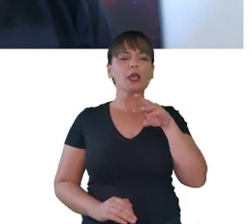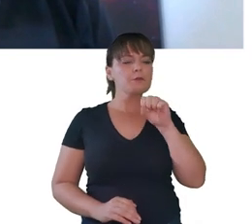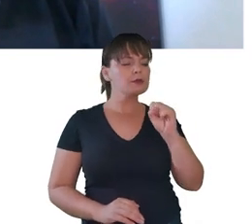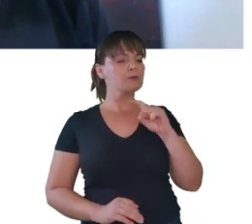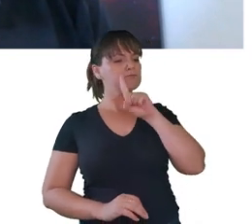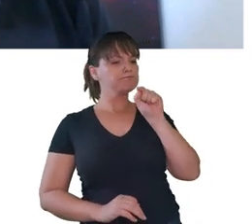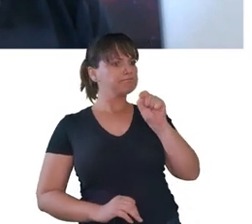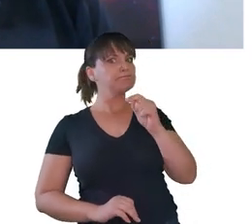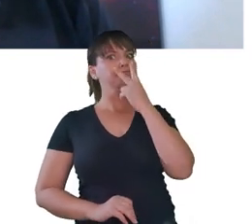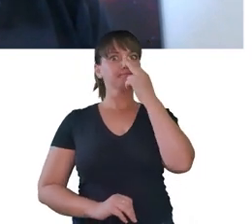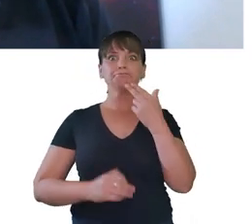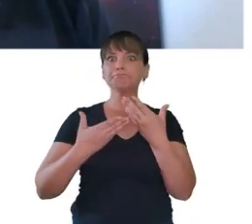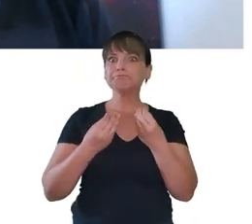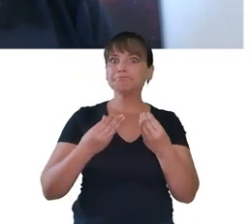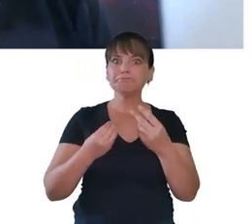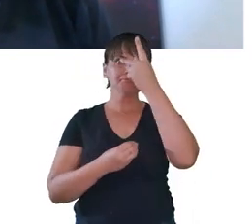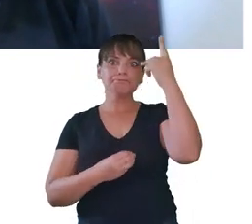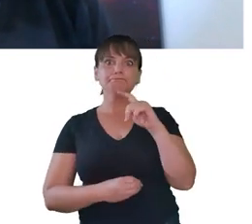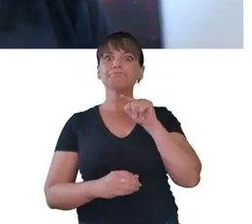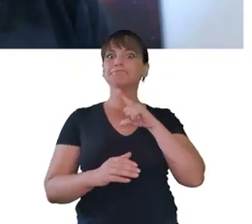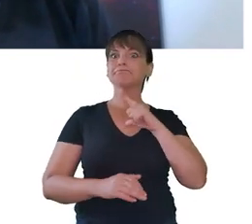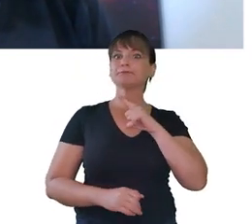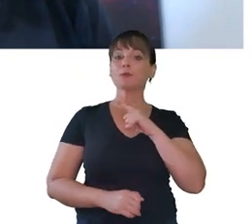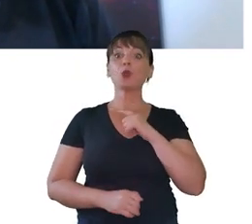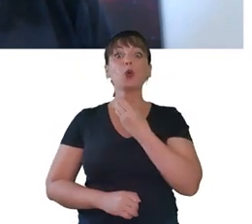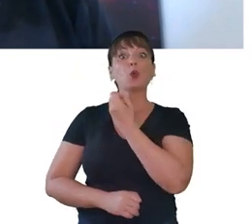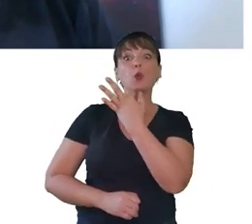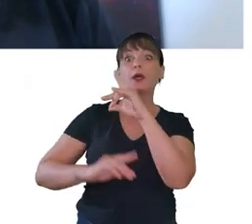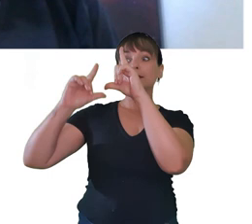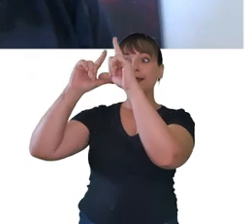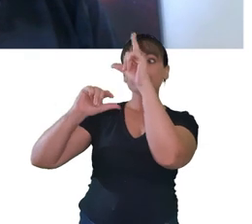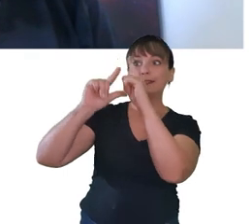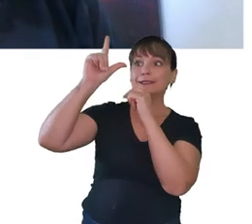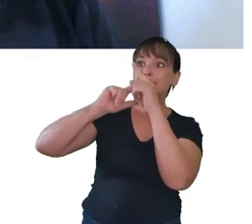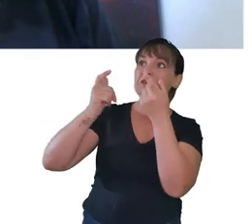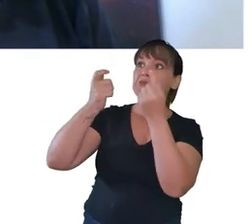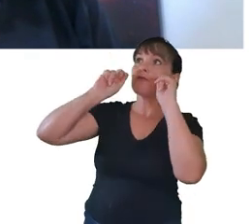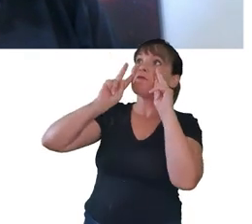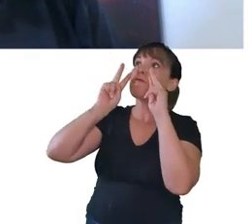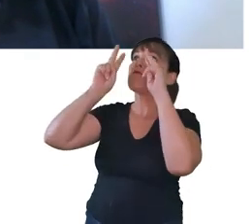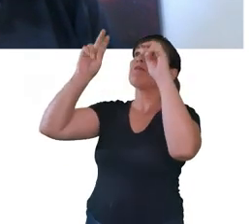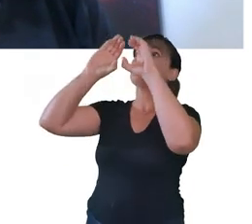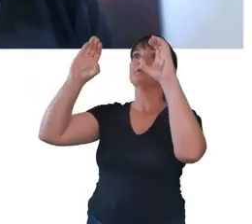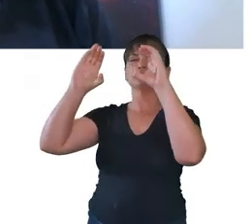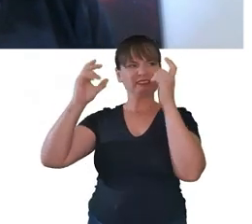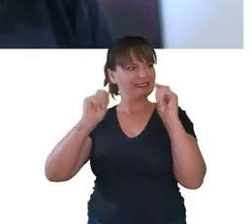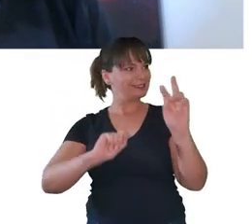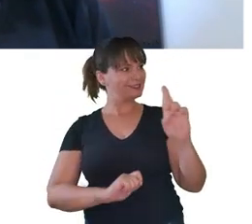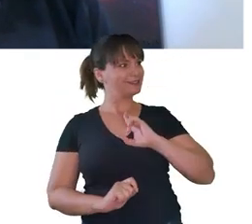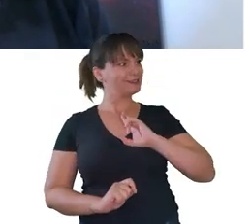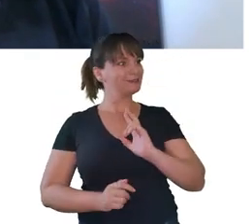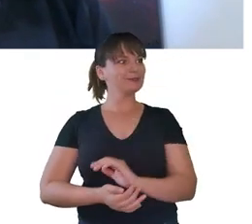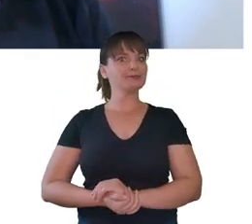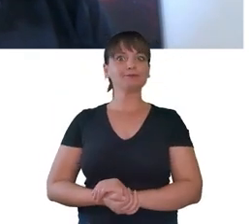fato. Emerson, eu tenho uma dúvida que eu acho que muita gente tem. Quantas estrelas os nossos olhos conseguem enxergar no céu?